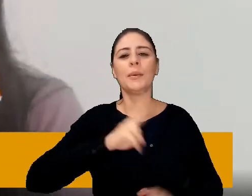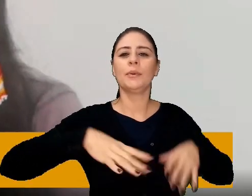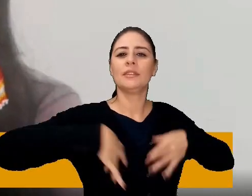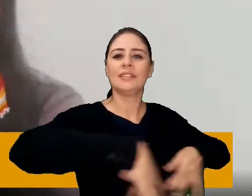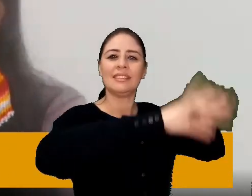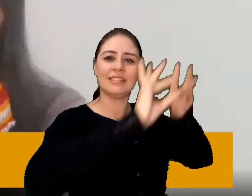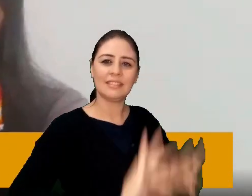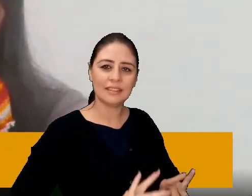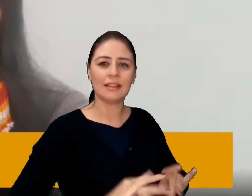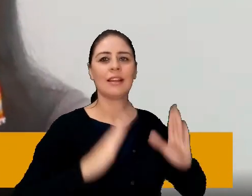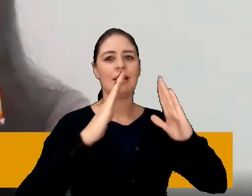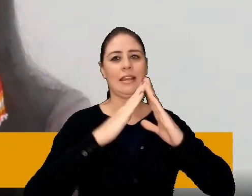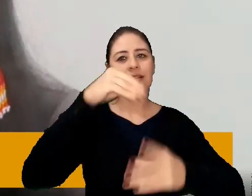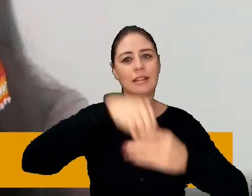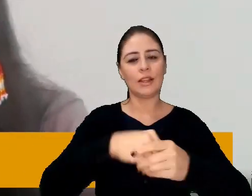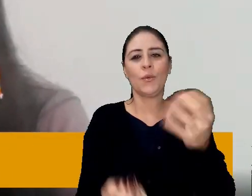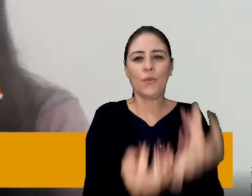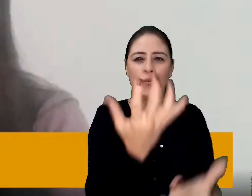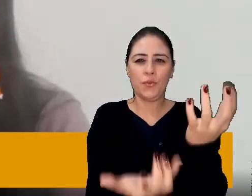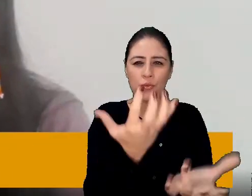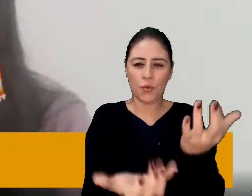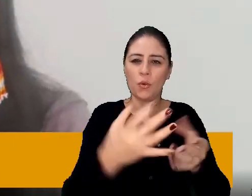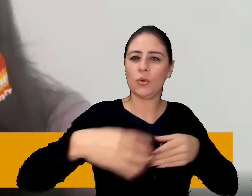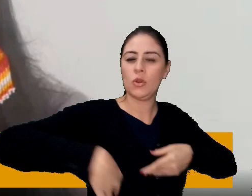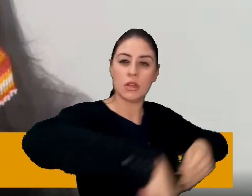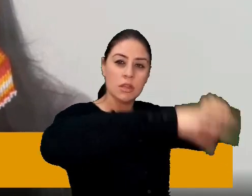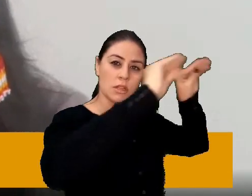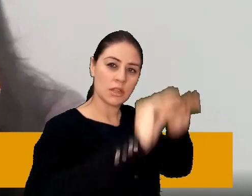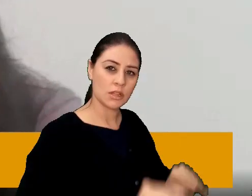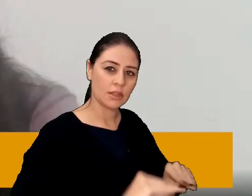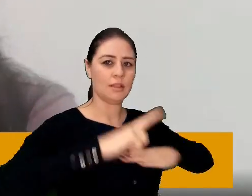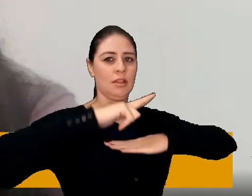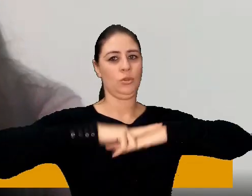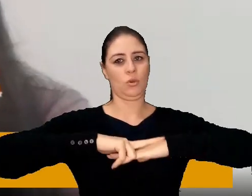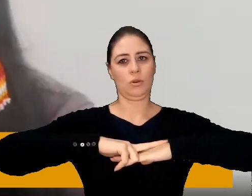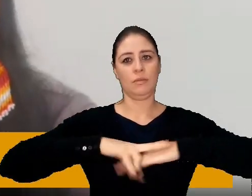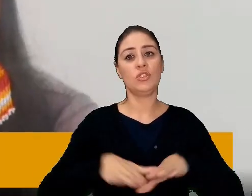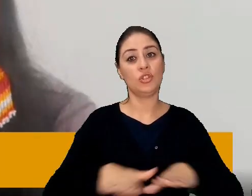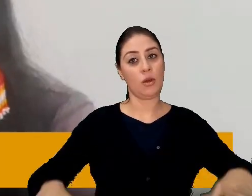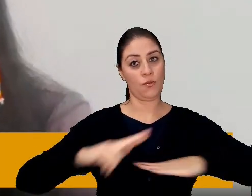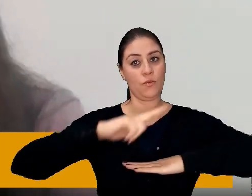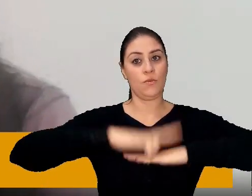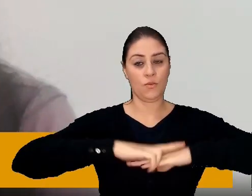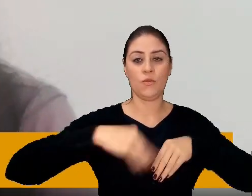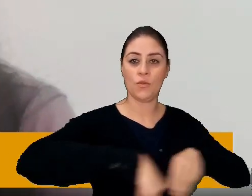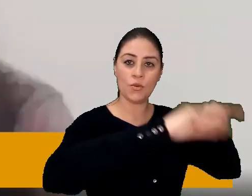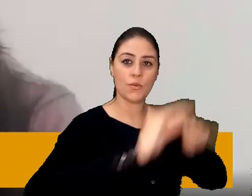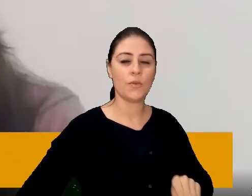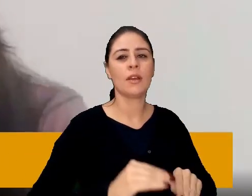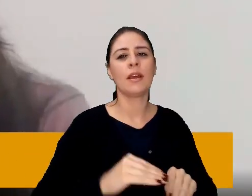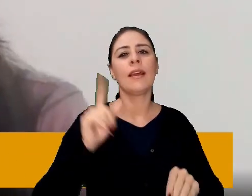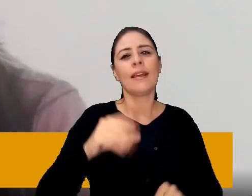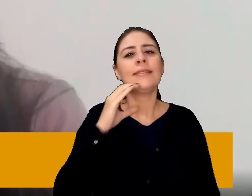conta, que se fazia o fogo no meio da casa e colocava a esteira do lado do fogo, para dormir perto do fogo, para se esquentar